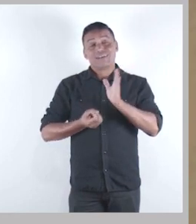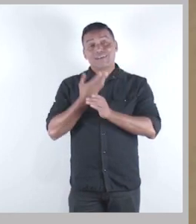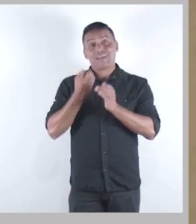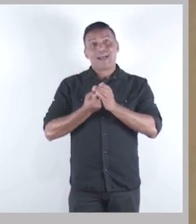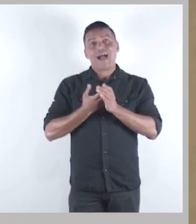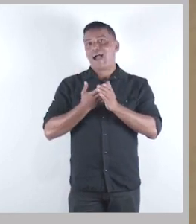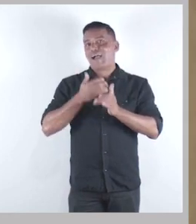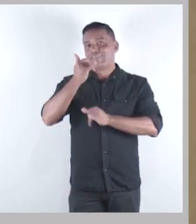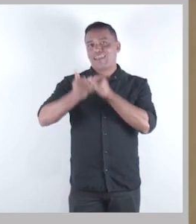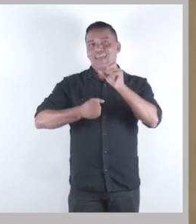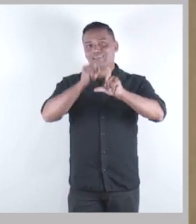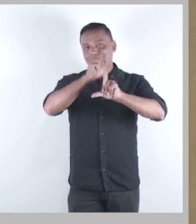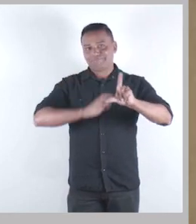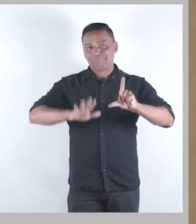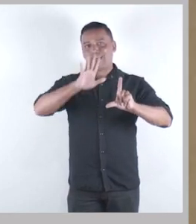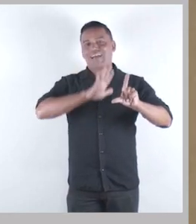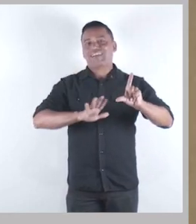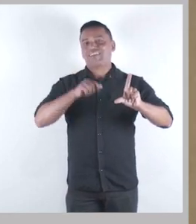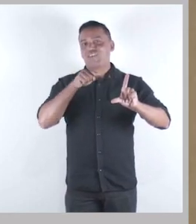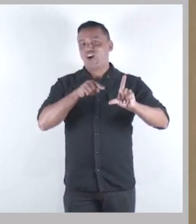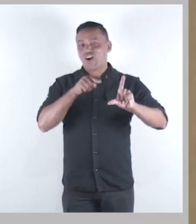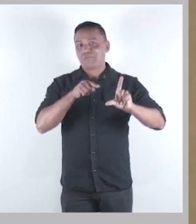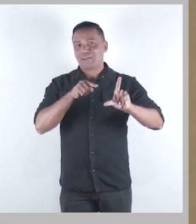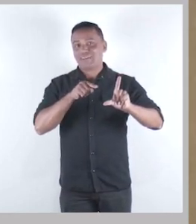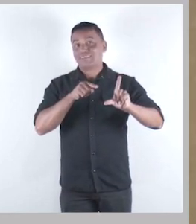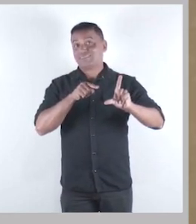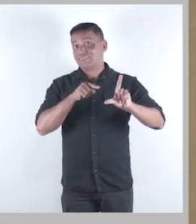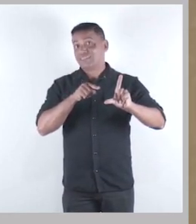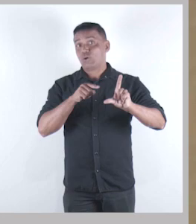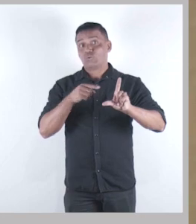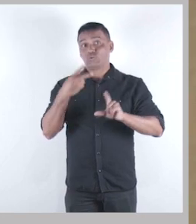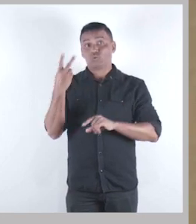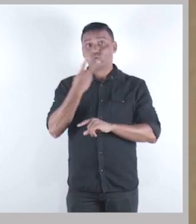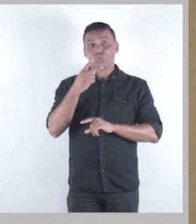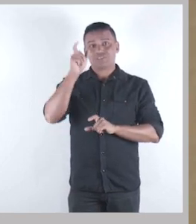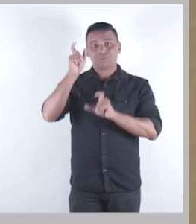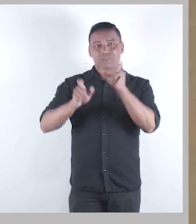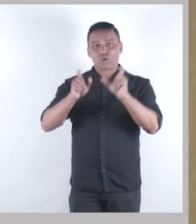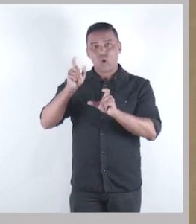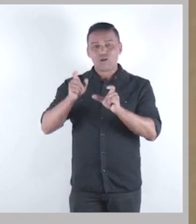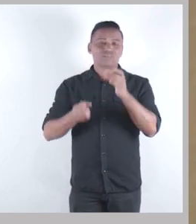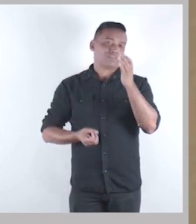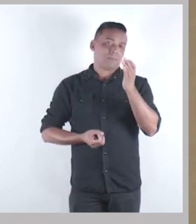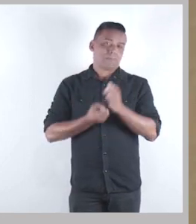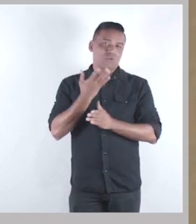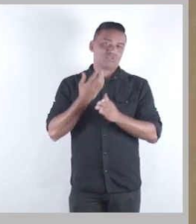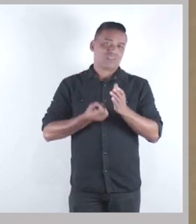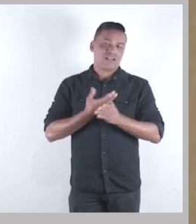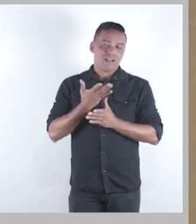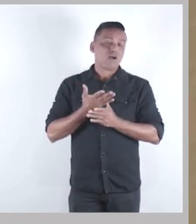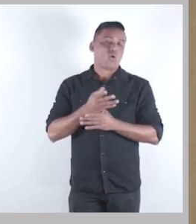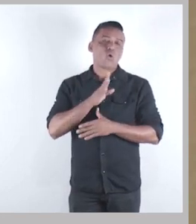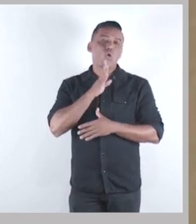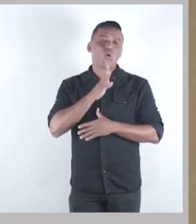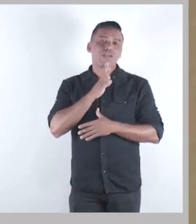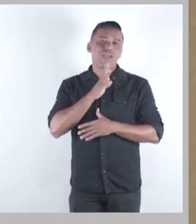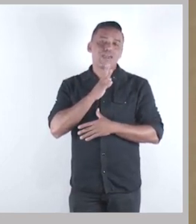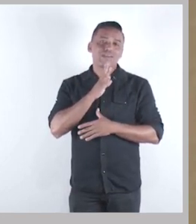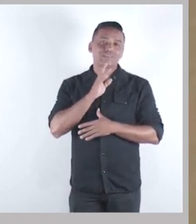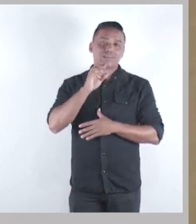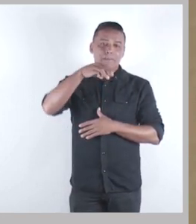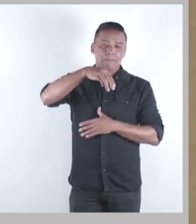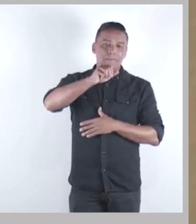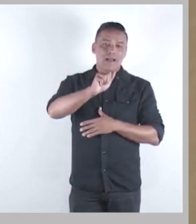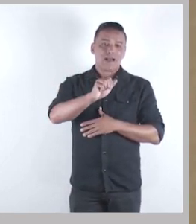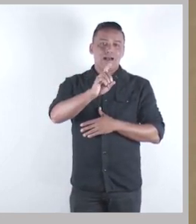Eu sei que estão ligados aí com... duas pessoas estão ligadas à produção. Uma delas conheço pessoalmente, que é a Madu